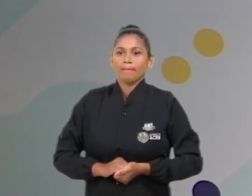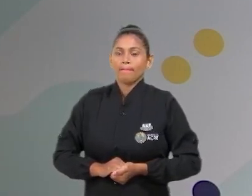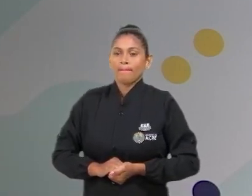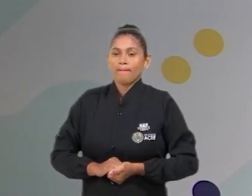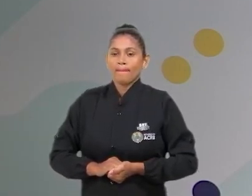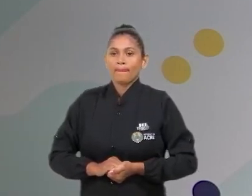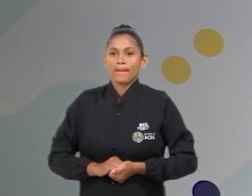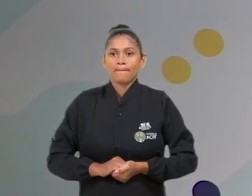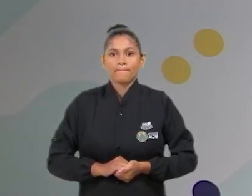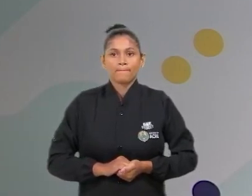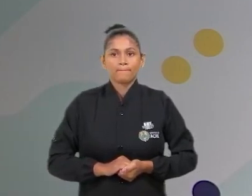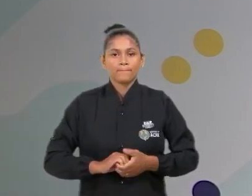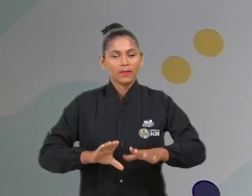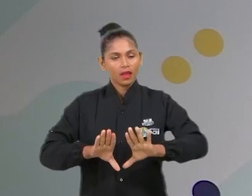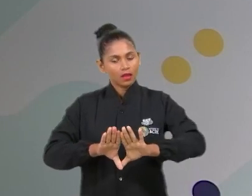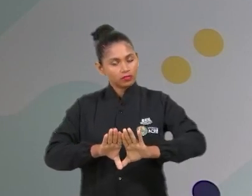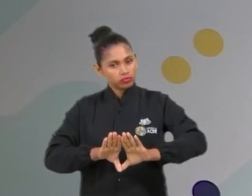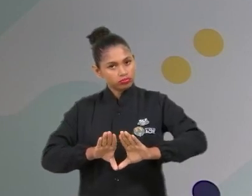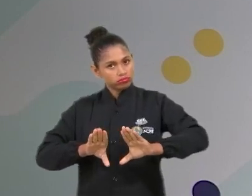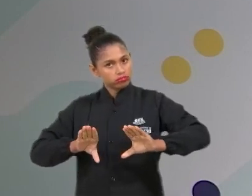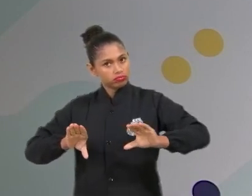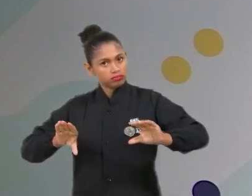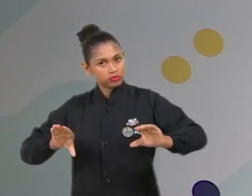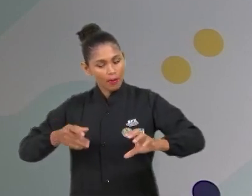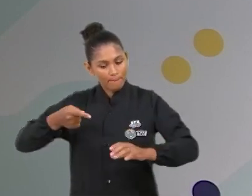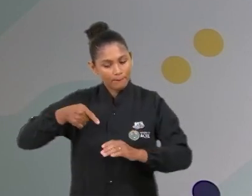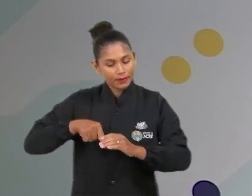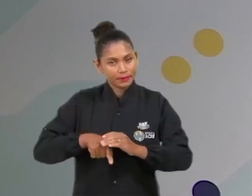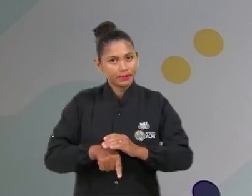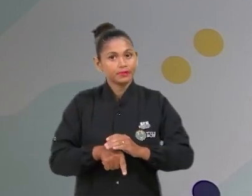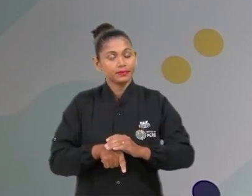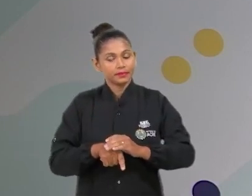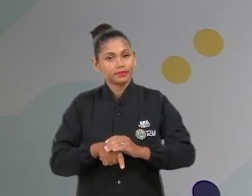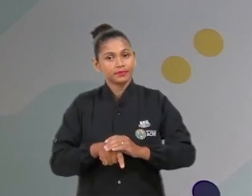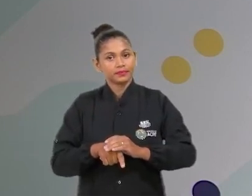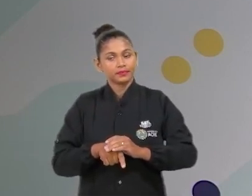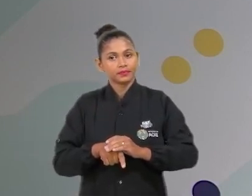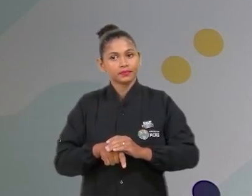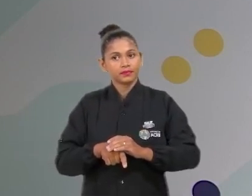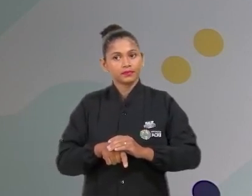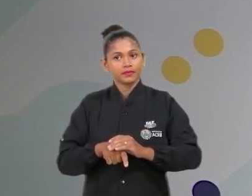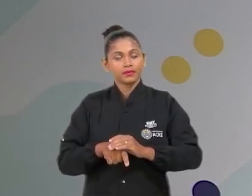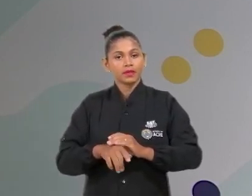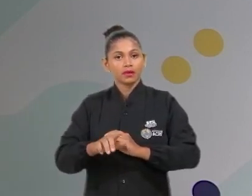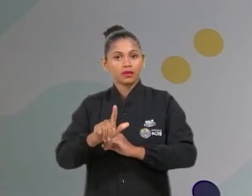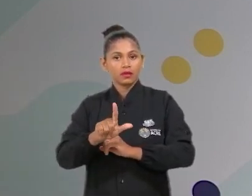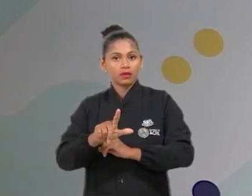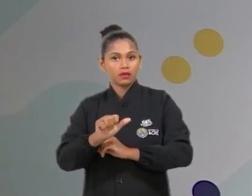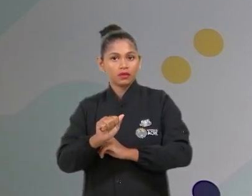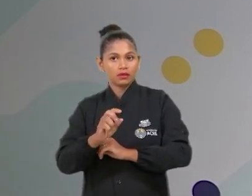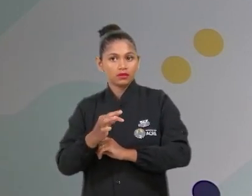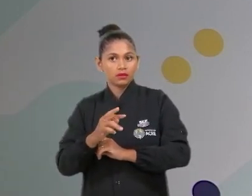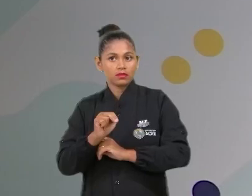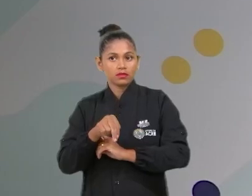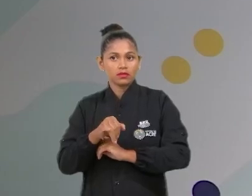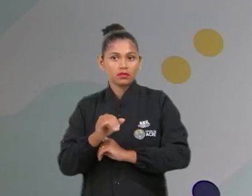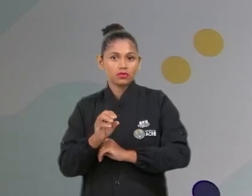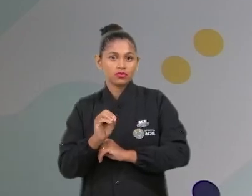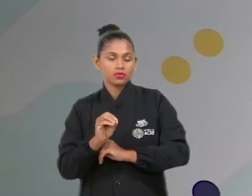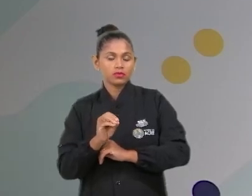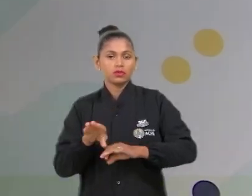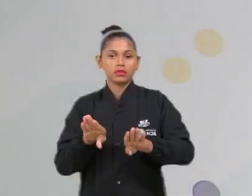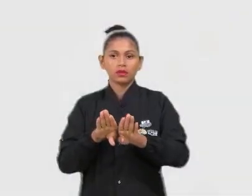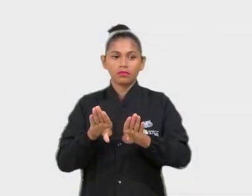A parte interna, né, da tabela periódica, lantanídeos e os